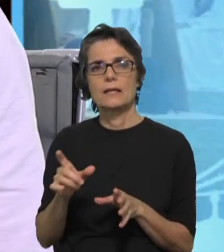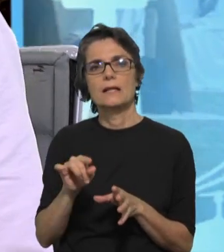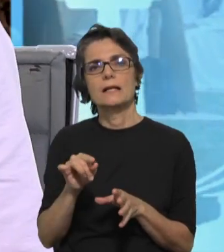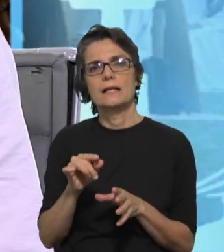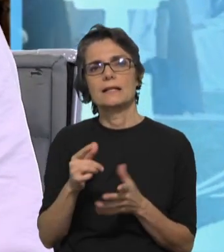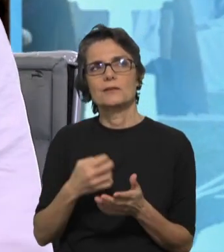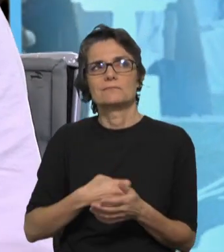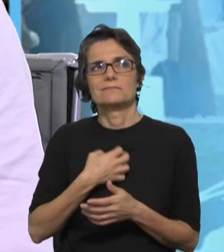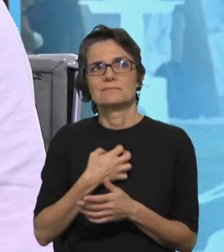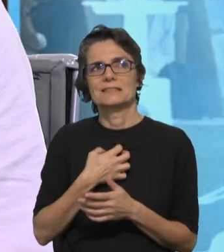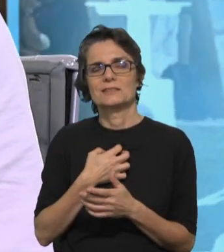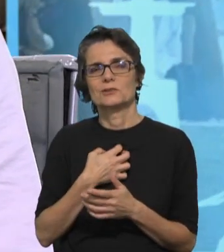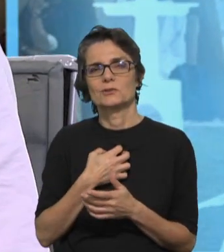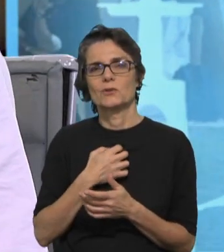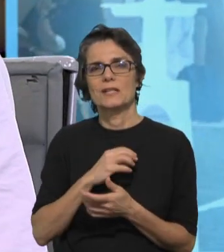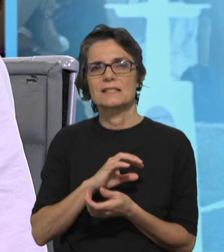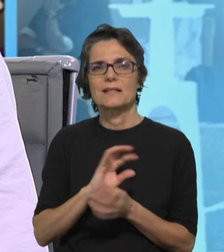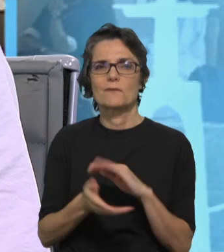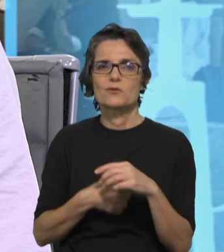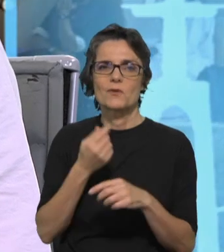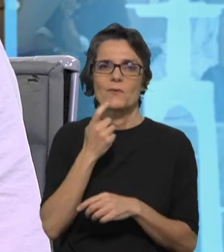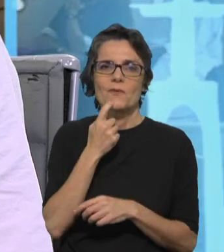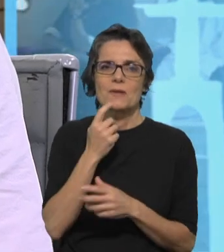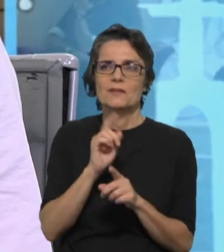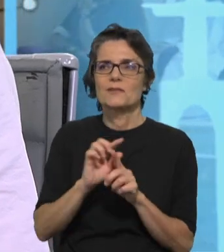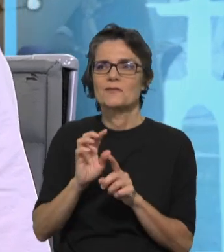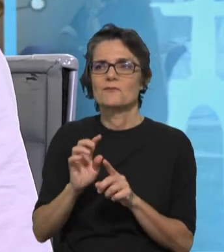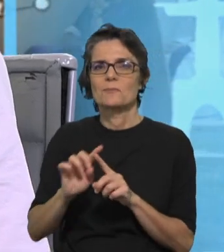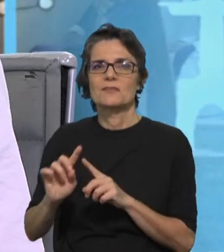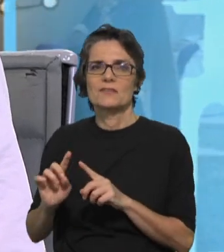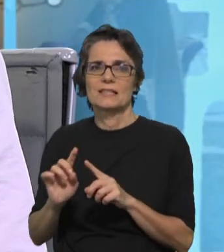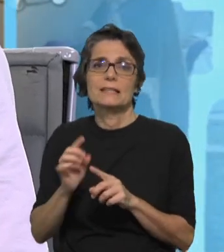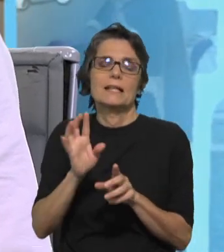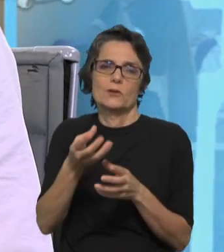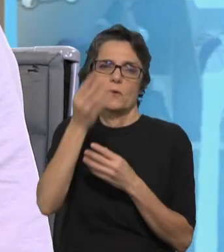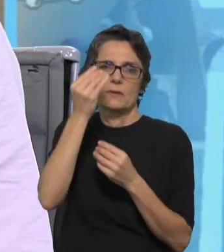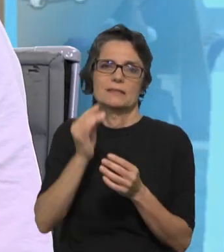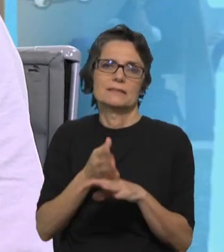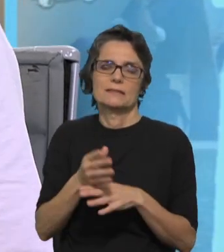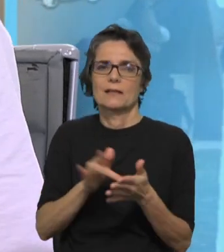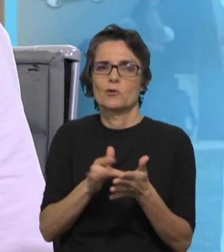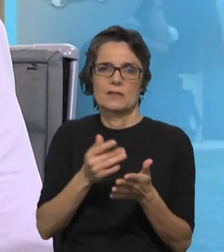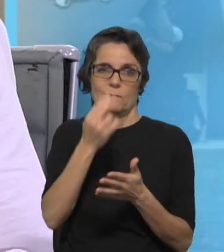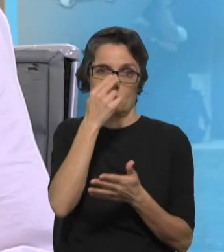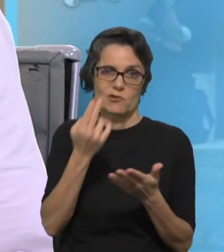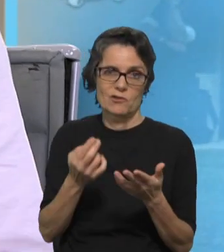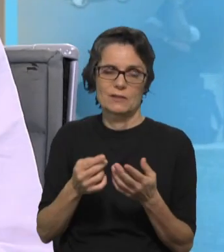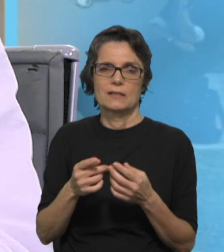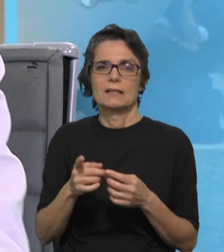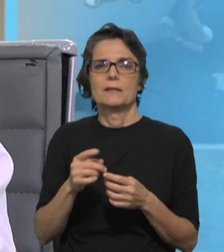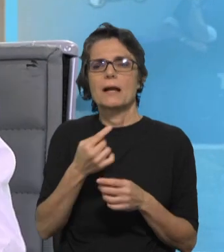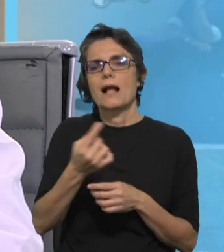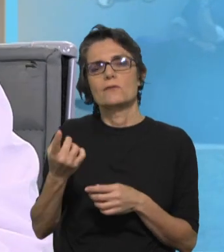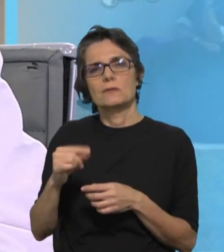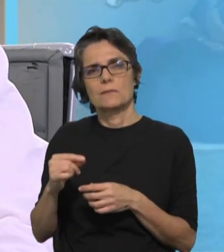várias coisas, ou seja, claro que aprendemos isto na escola, os livros de história, etc. Também depois, acho que cada um de nós, se calhar,